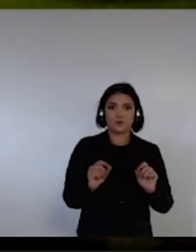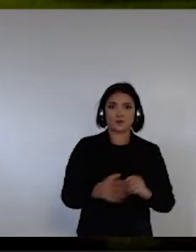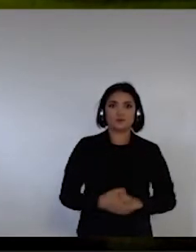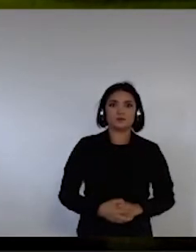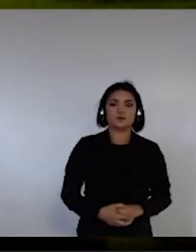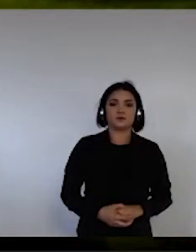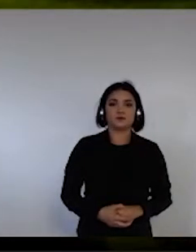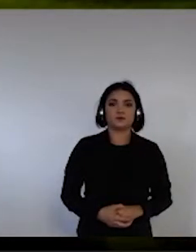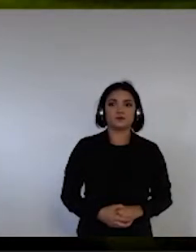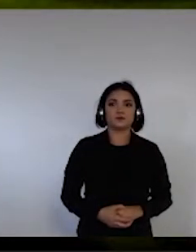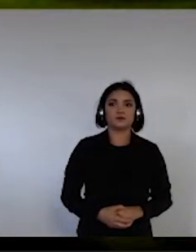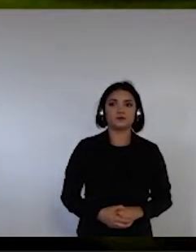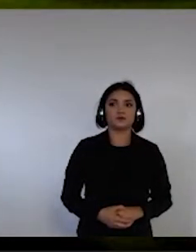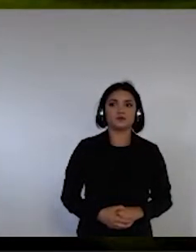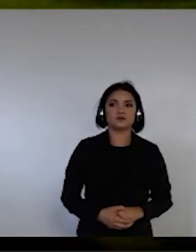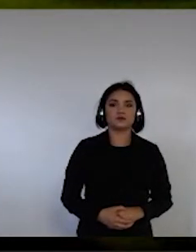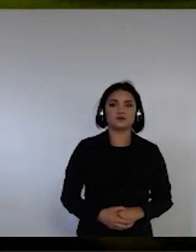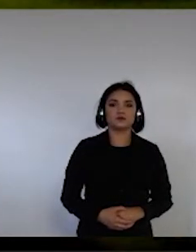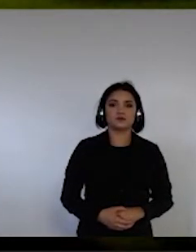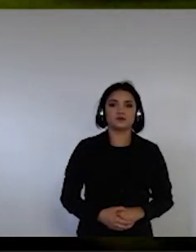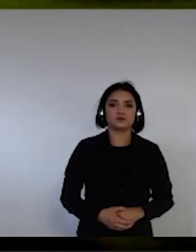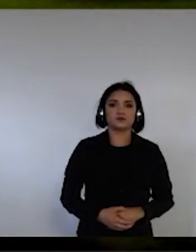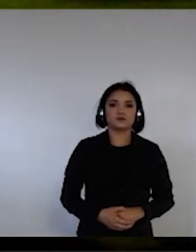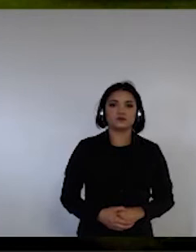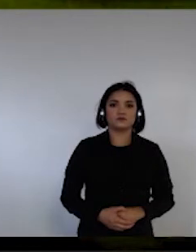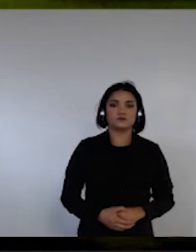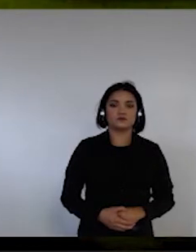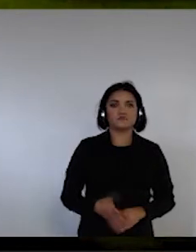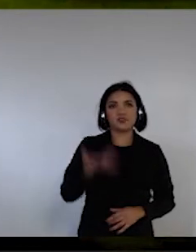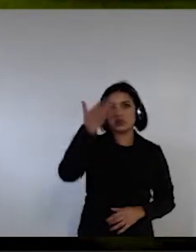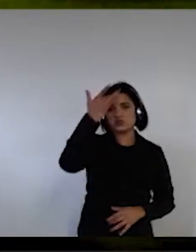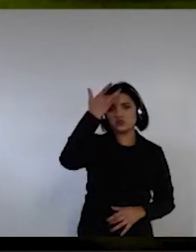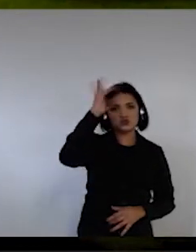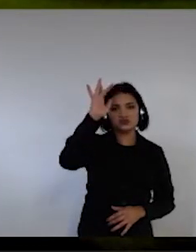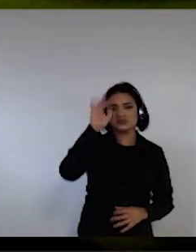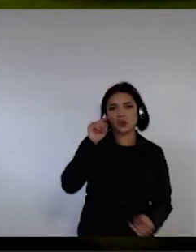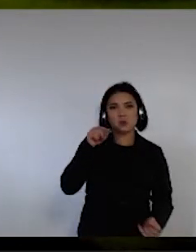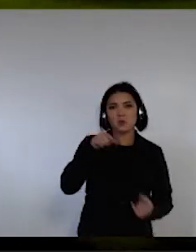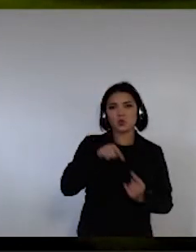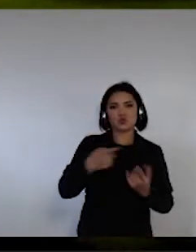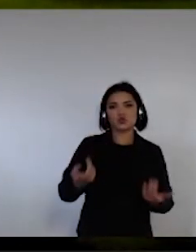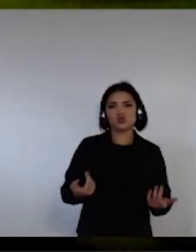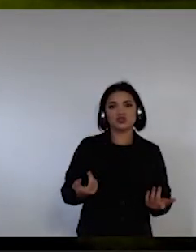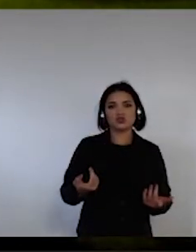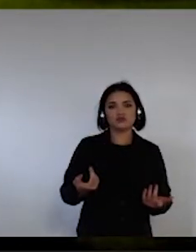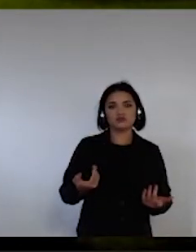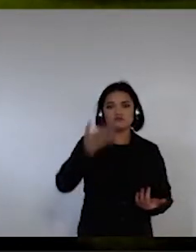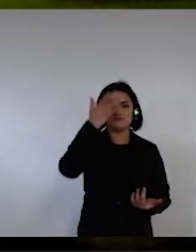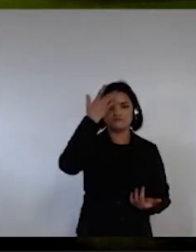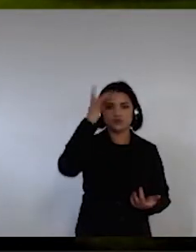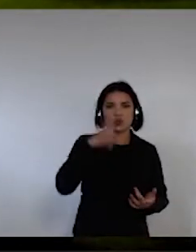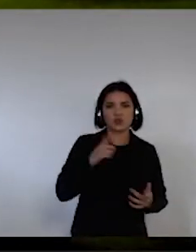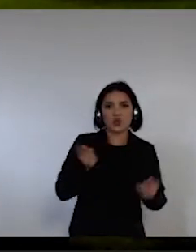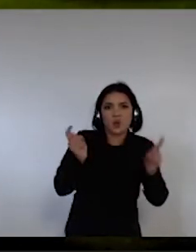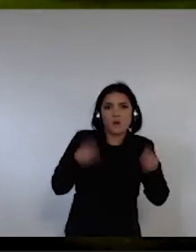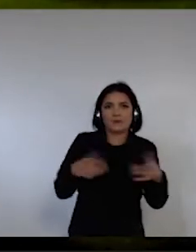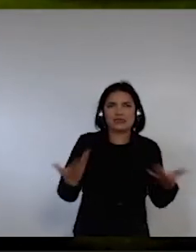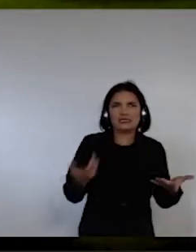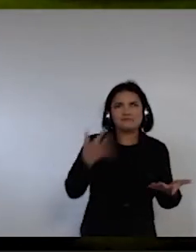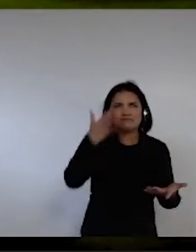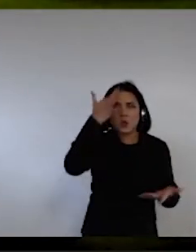que realmente não tinha, com todo respeito, nenhuma procedência na sua formulação. Mas, como disse, aplauso